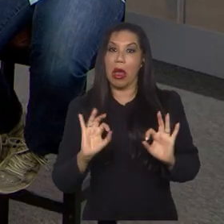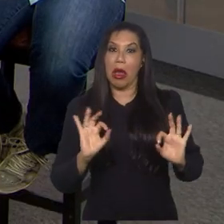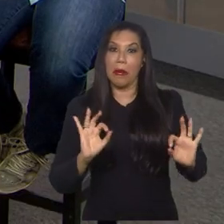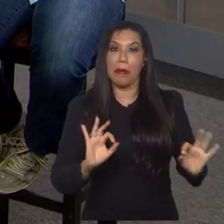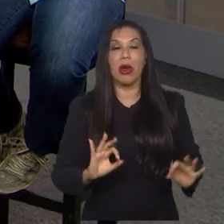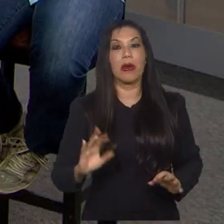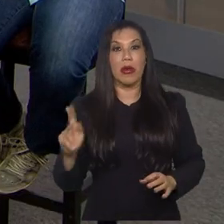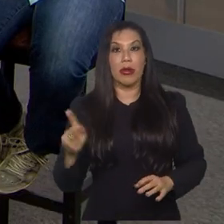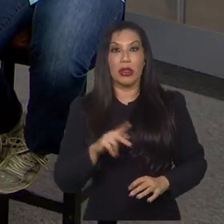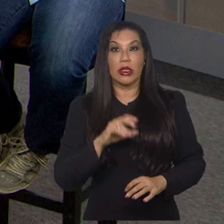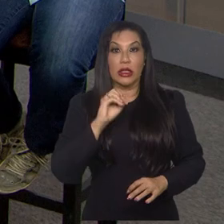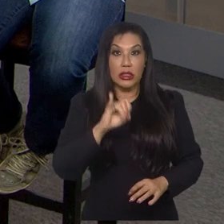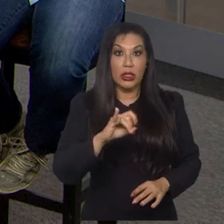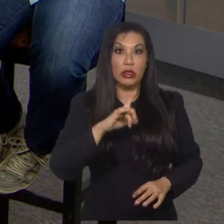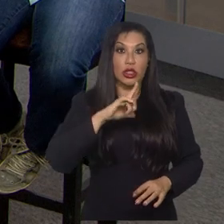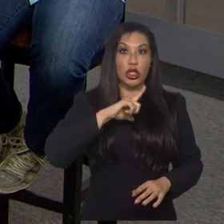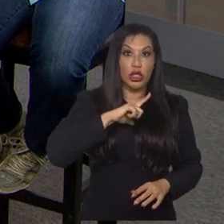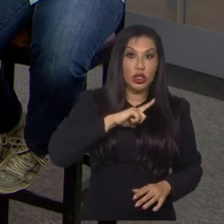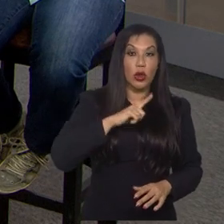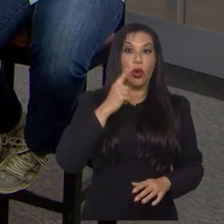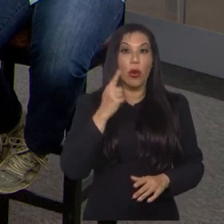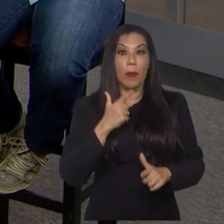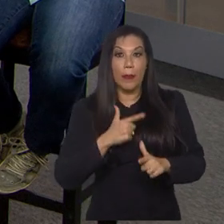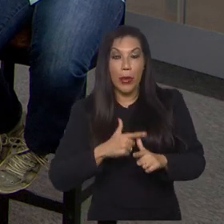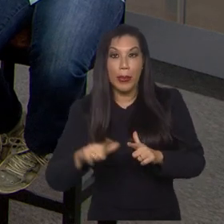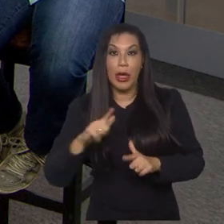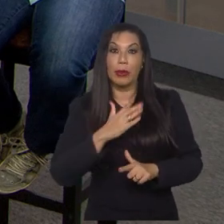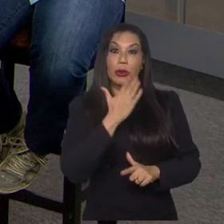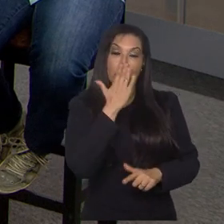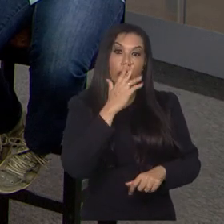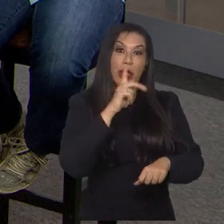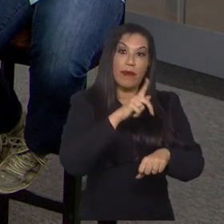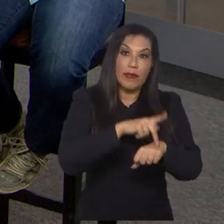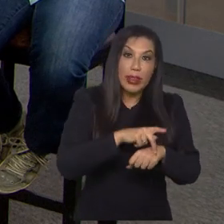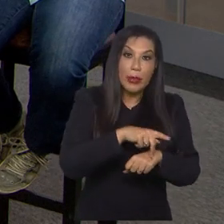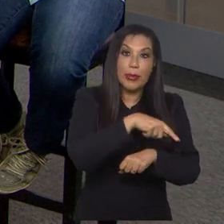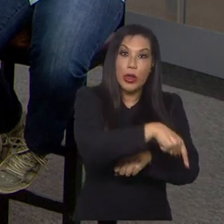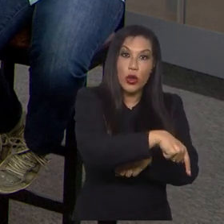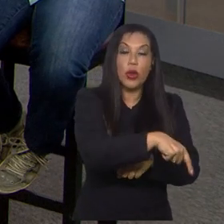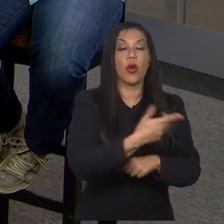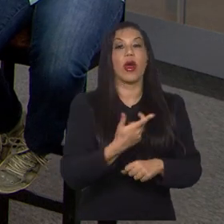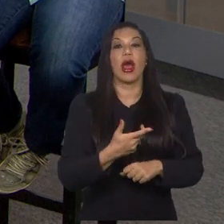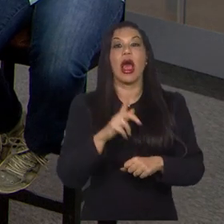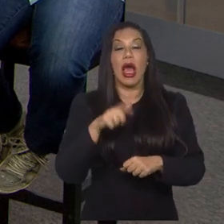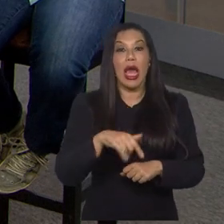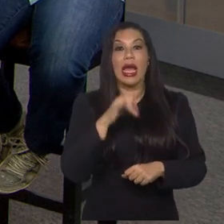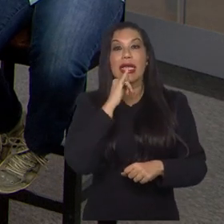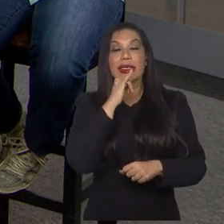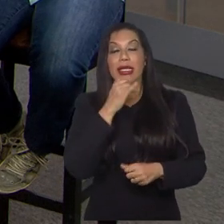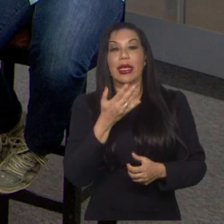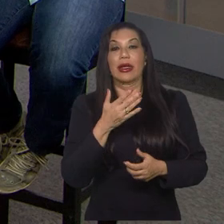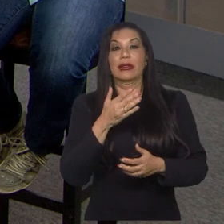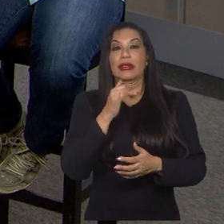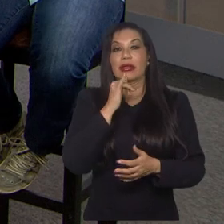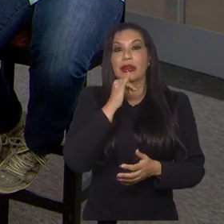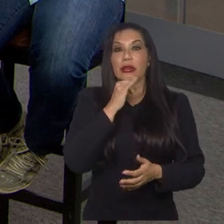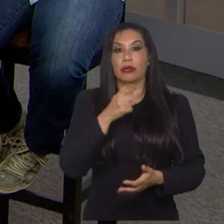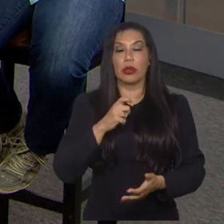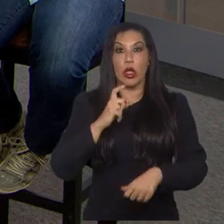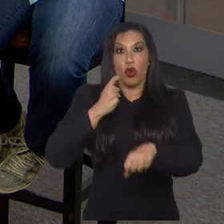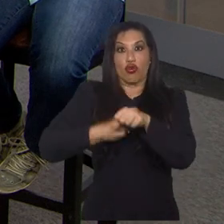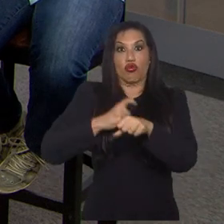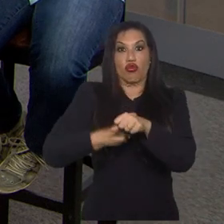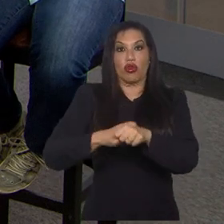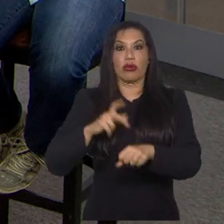se tivermos algum problema com o time filipino, pode ser de acordo com essa, digamos, mão firme